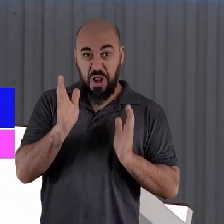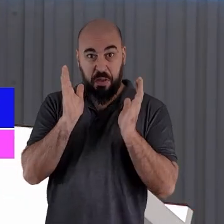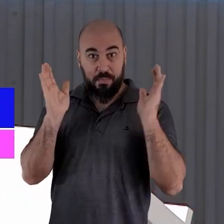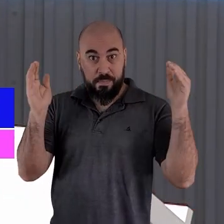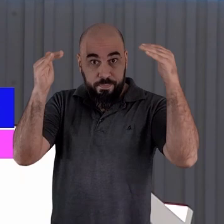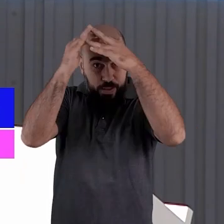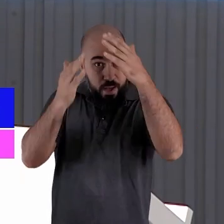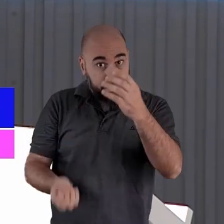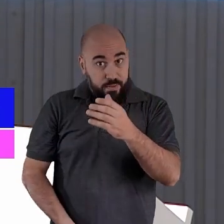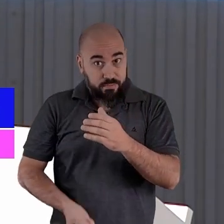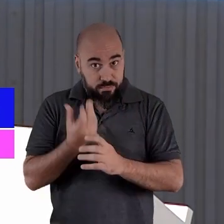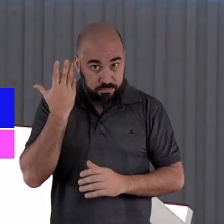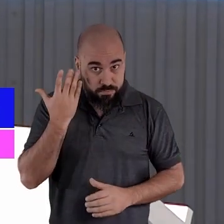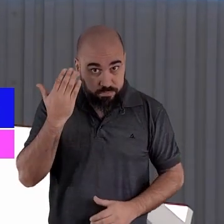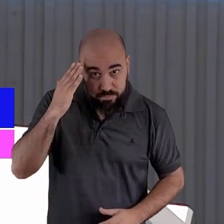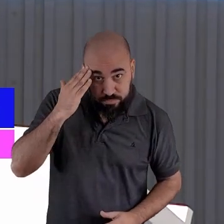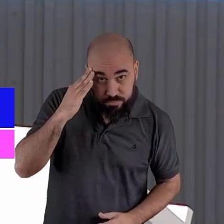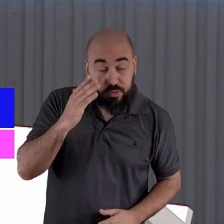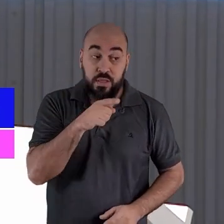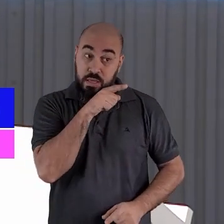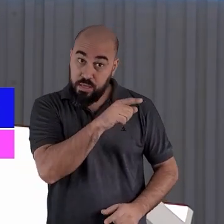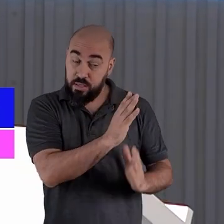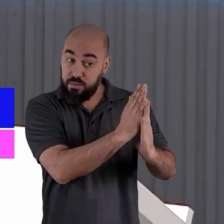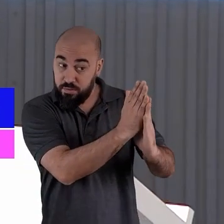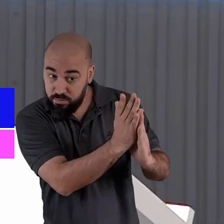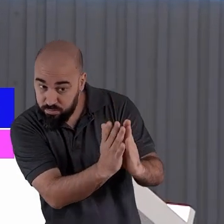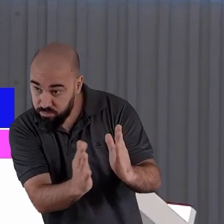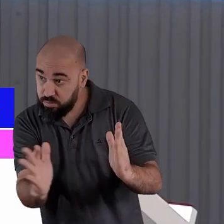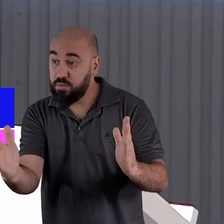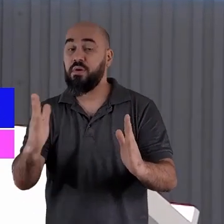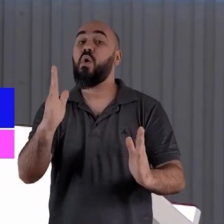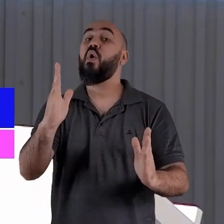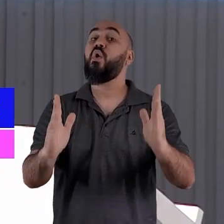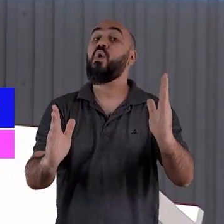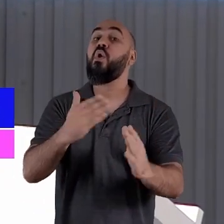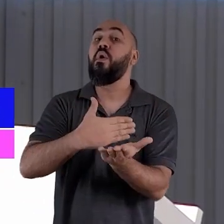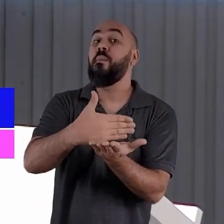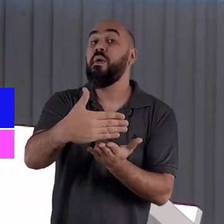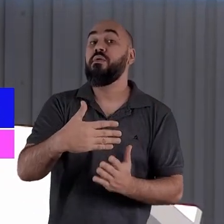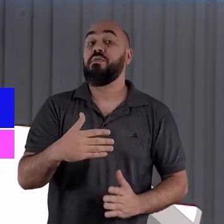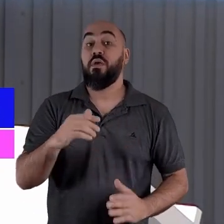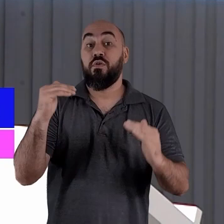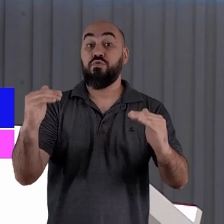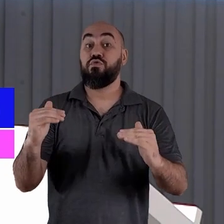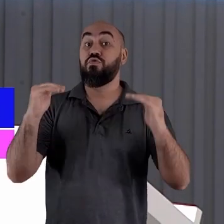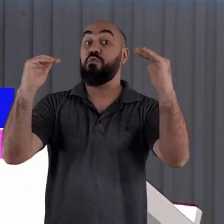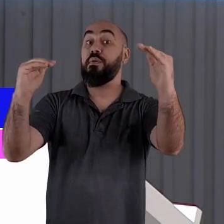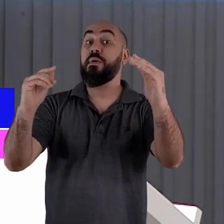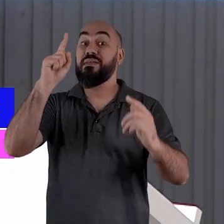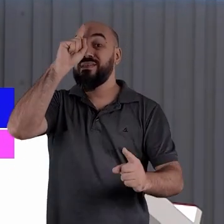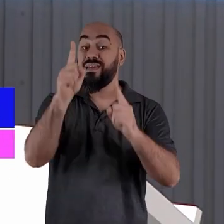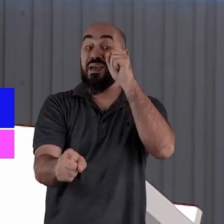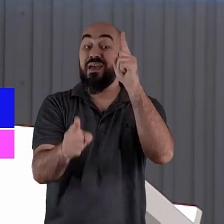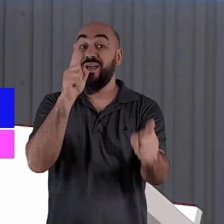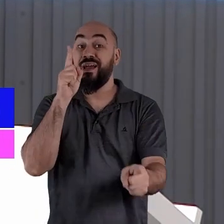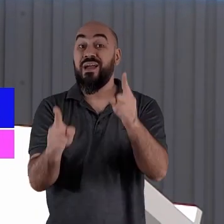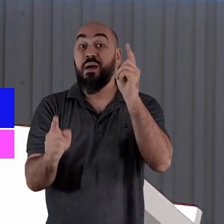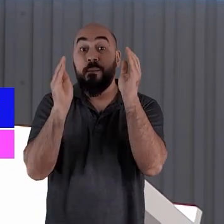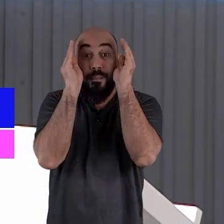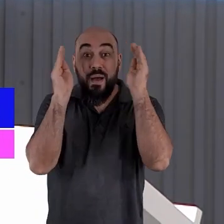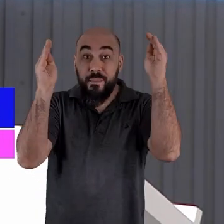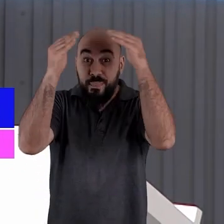Roma. Neste tempo, começa então esta supremacia papal, porque o